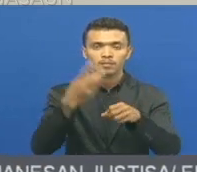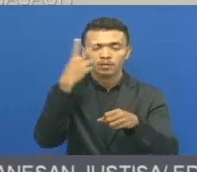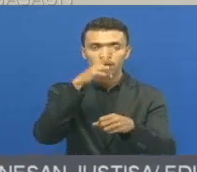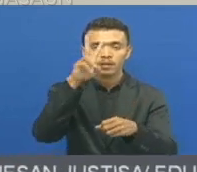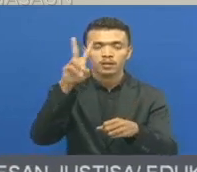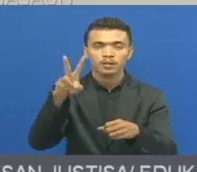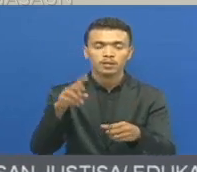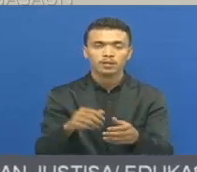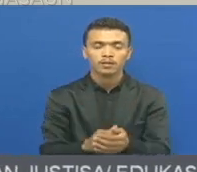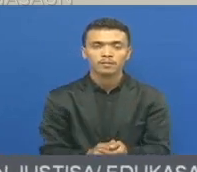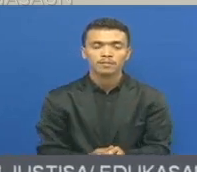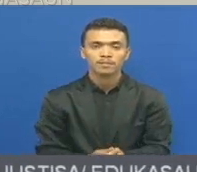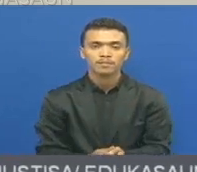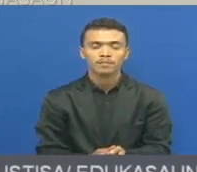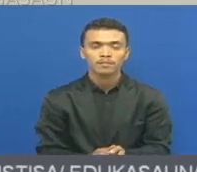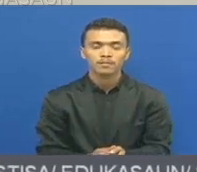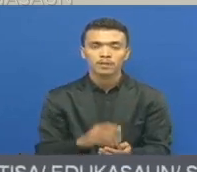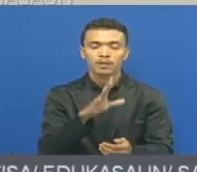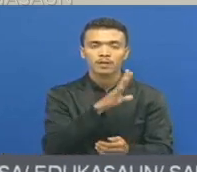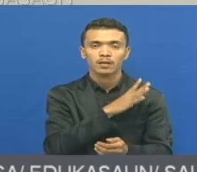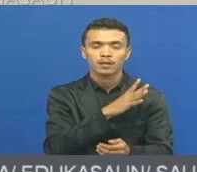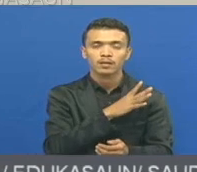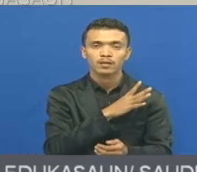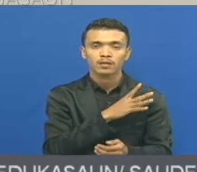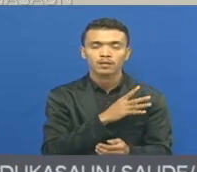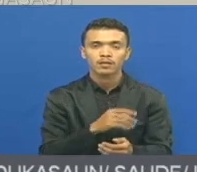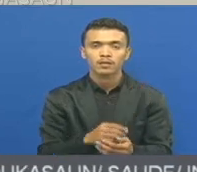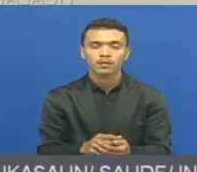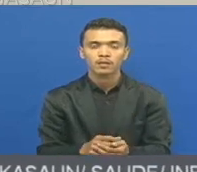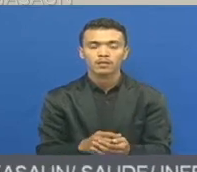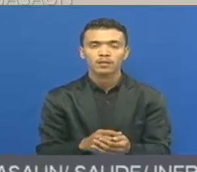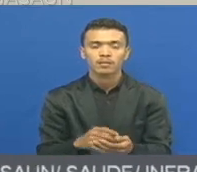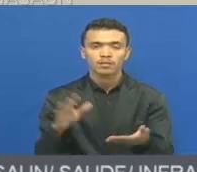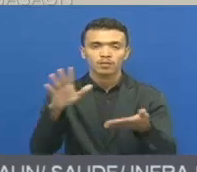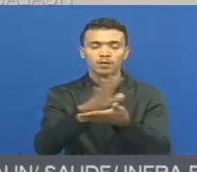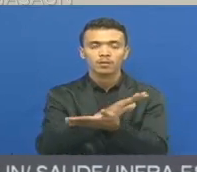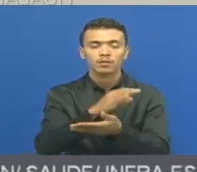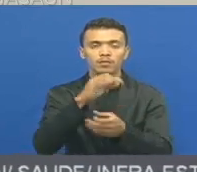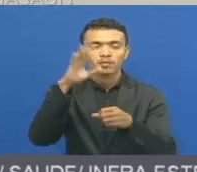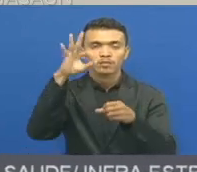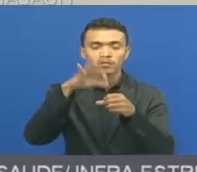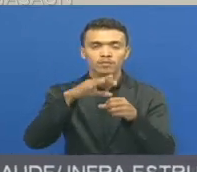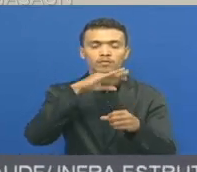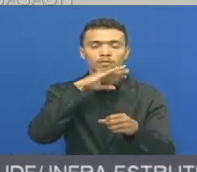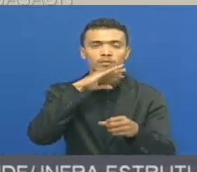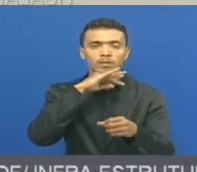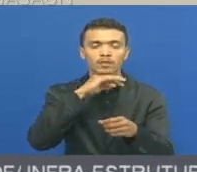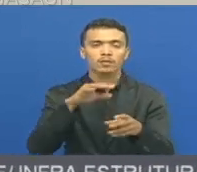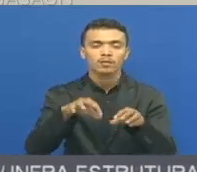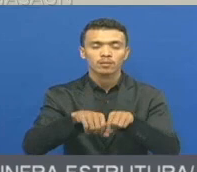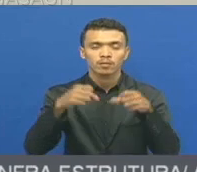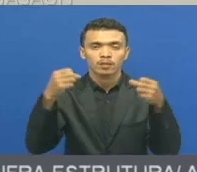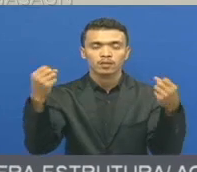boletín ita hetan boletín foer con la tinta sira después ha nakles